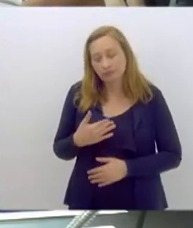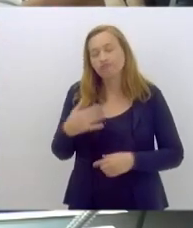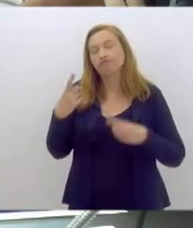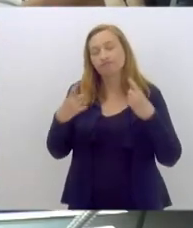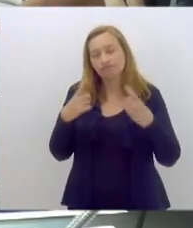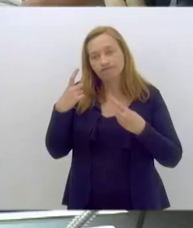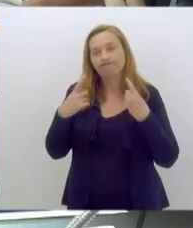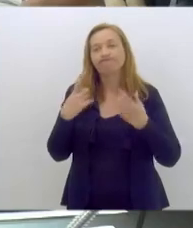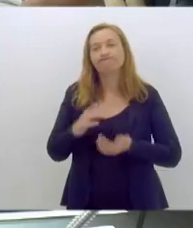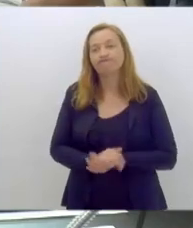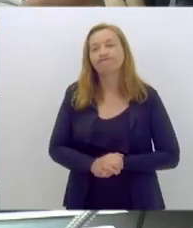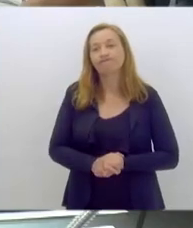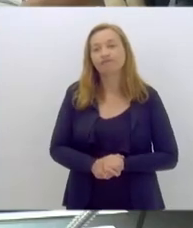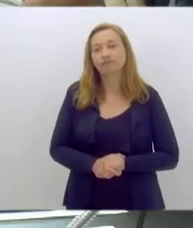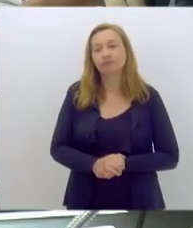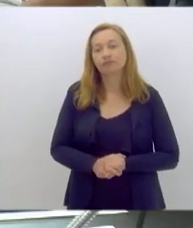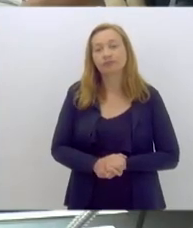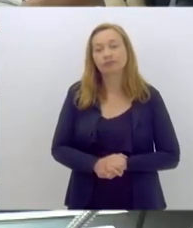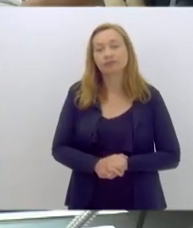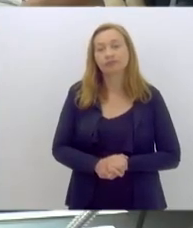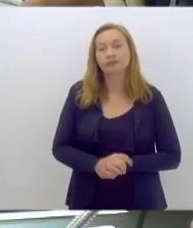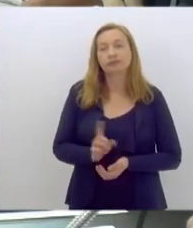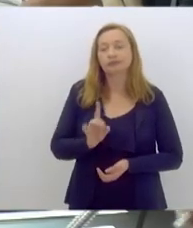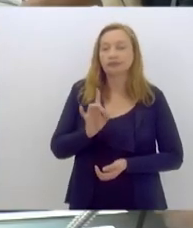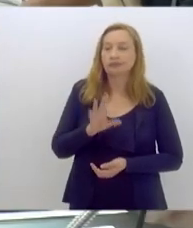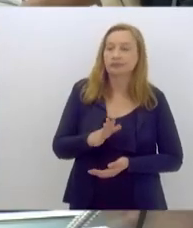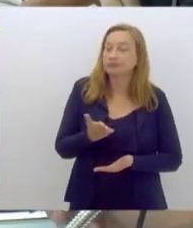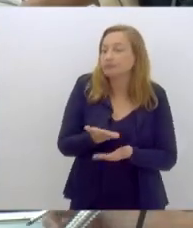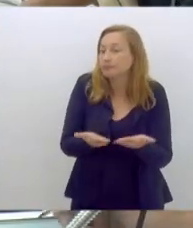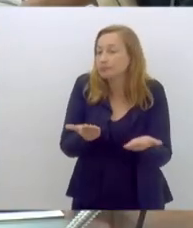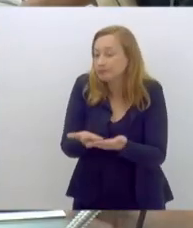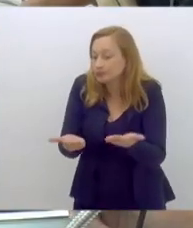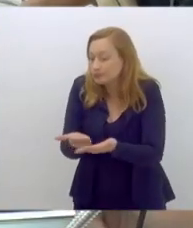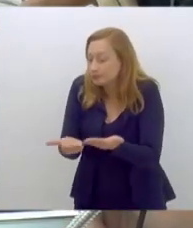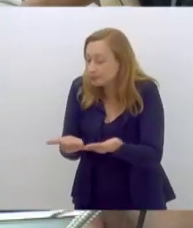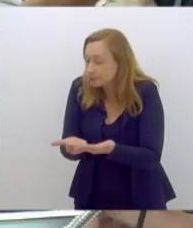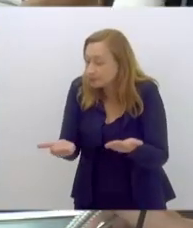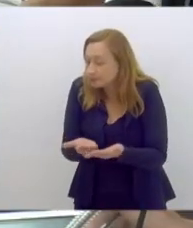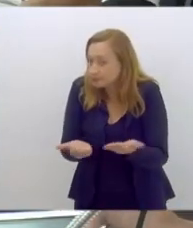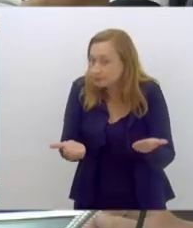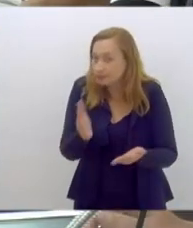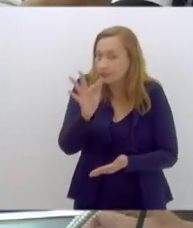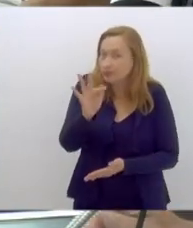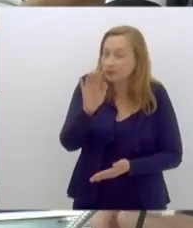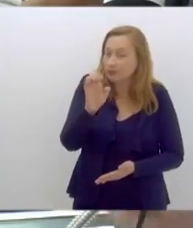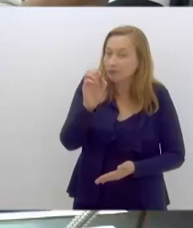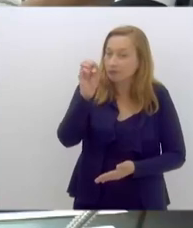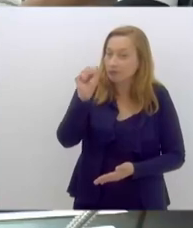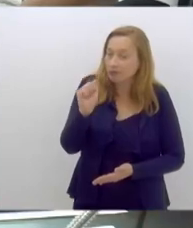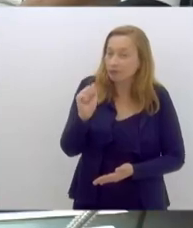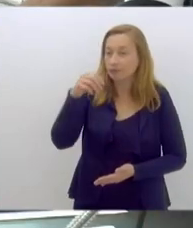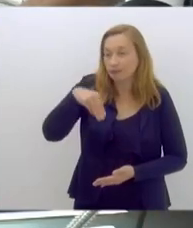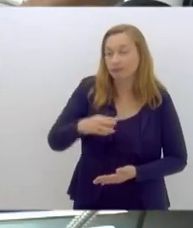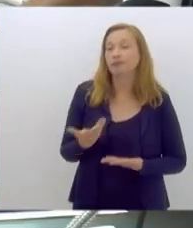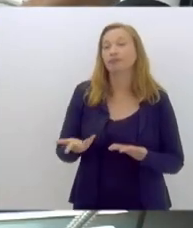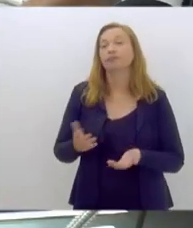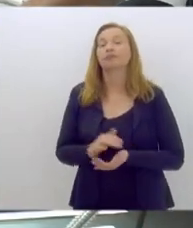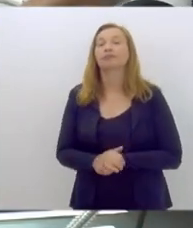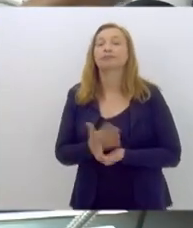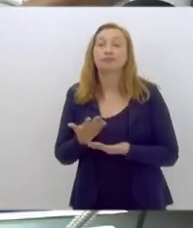preocupa quer dizer não só essas perdas ficam por exemplo uma perda